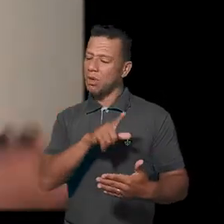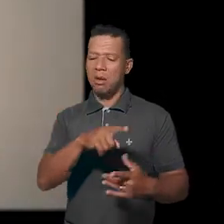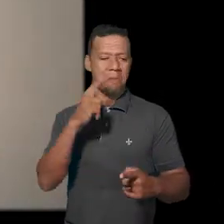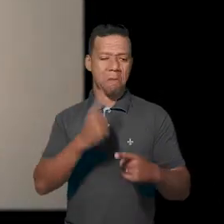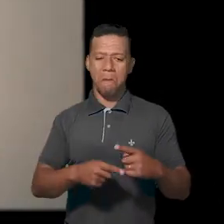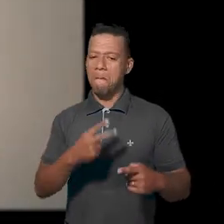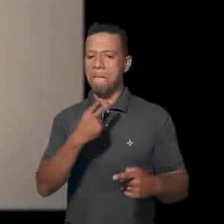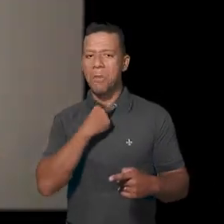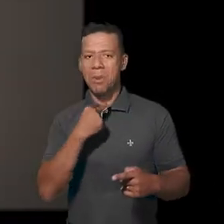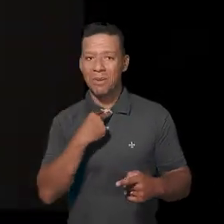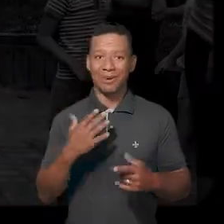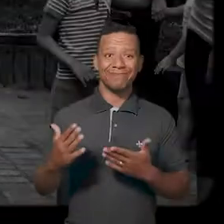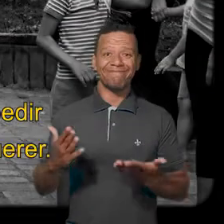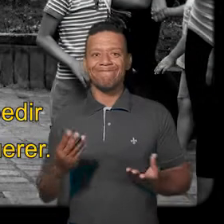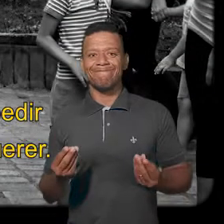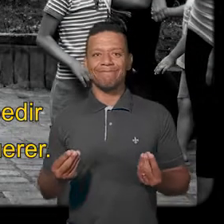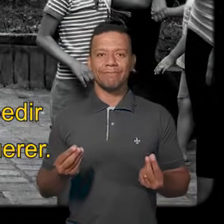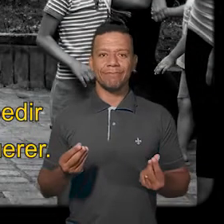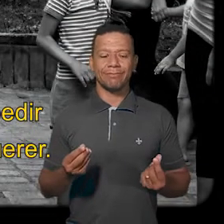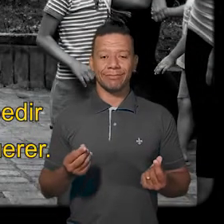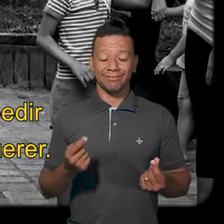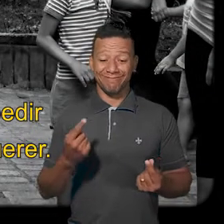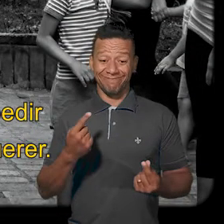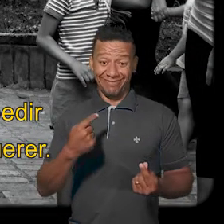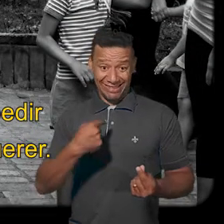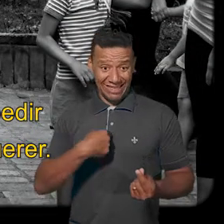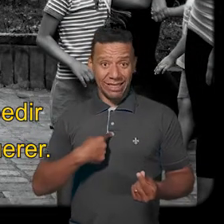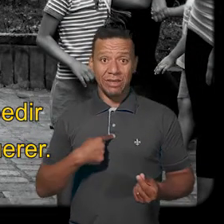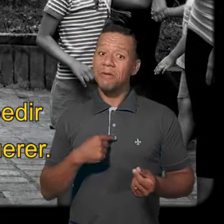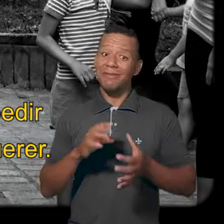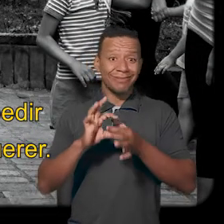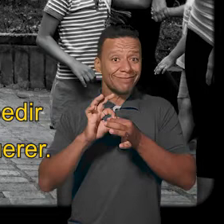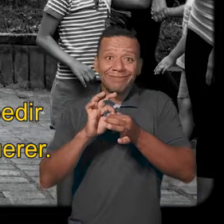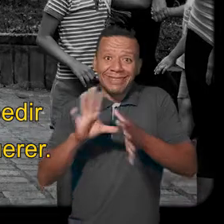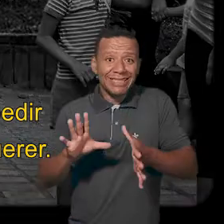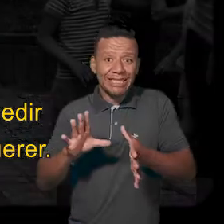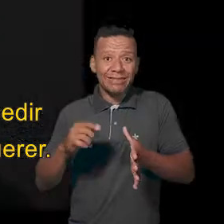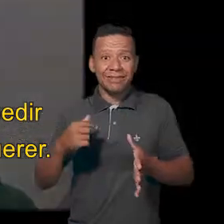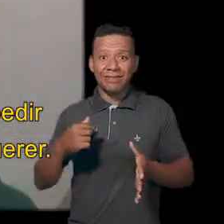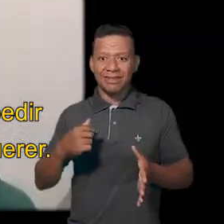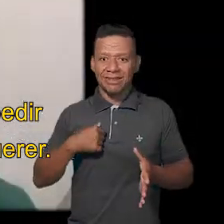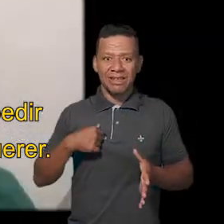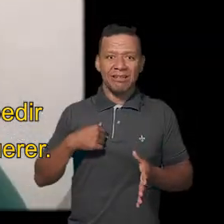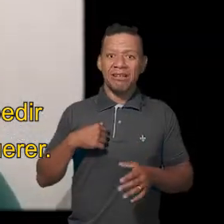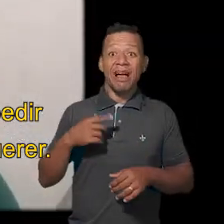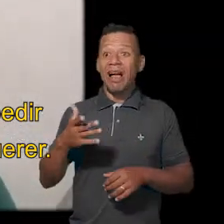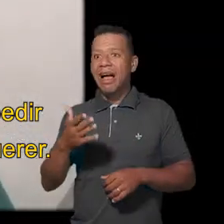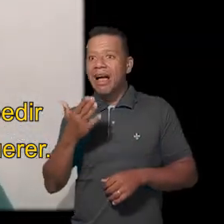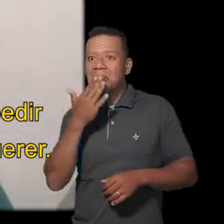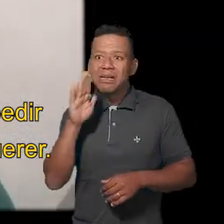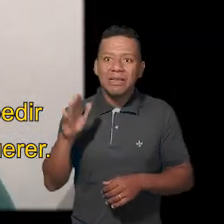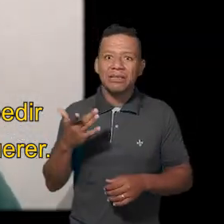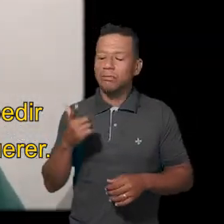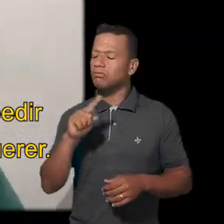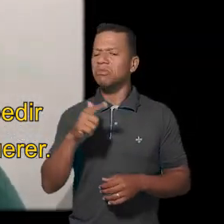repente GCM não briga. Porque é liberdade, velho. Porque eu não preciso pedir autorização, porque eu não preciso de nada,